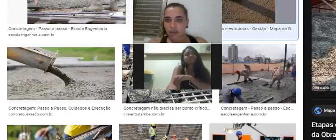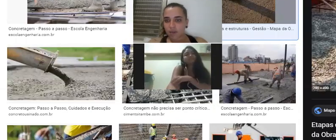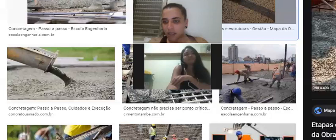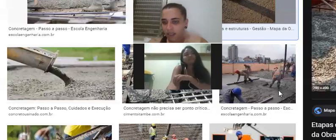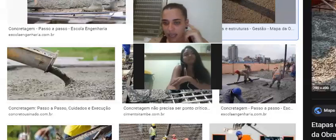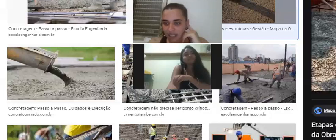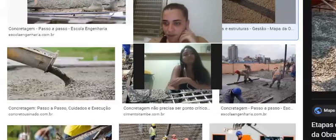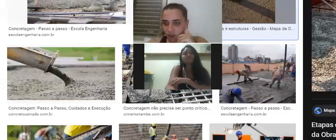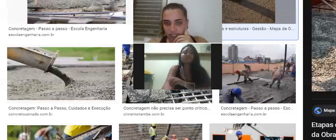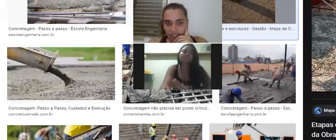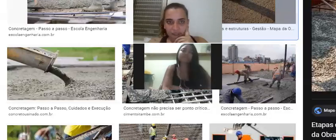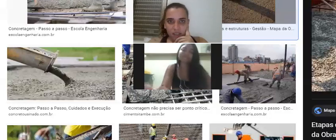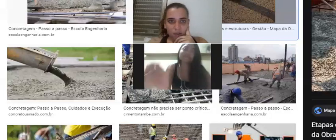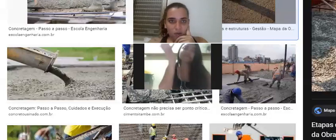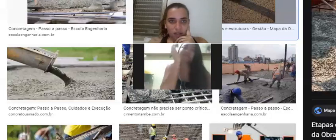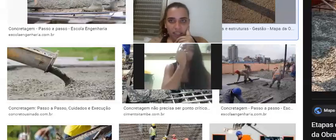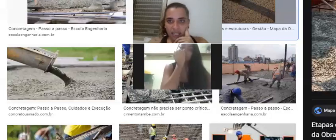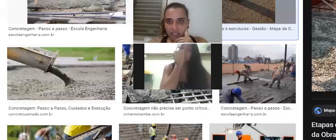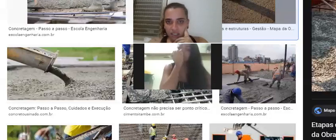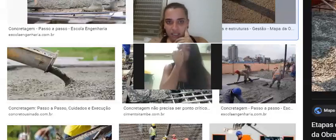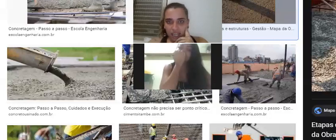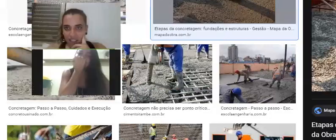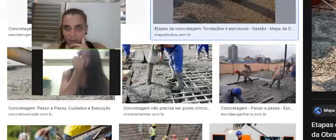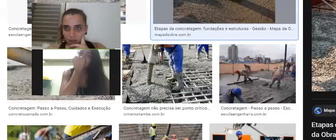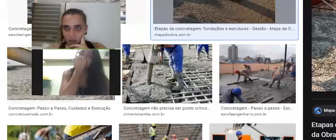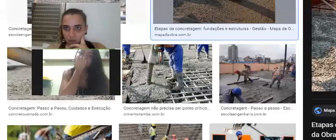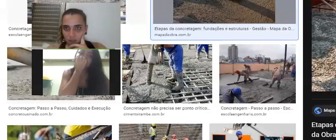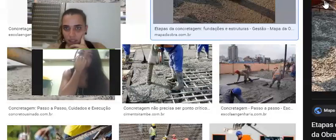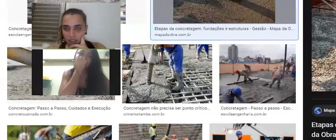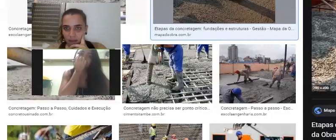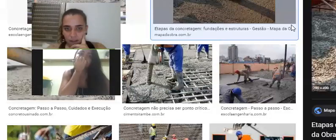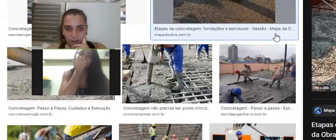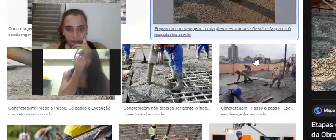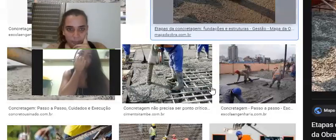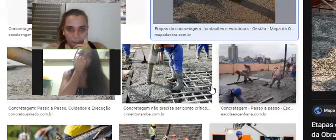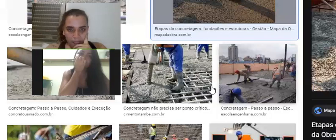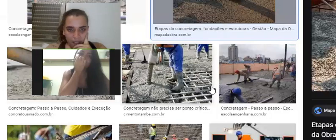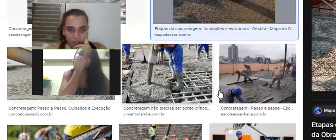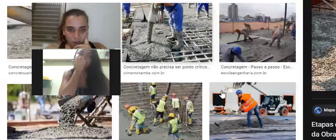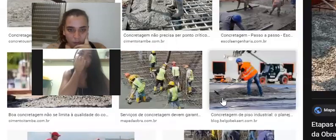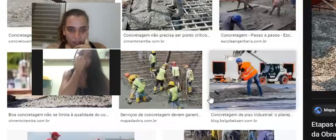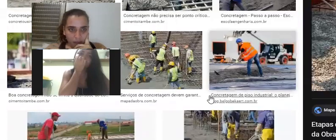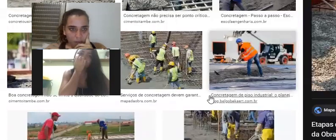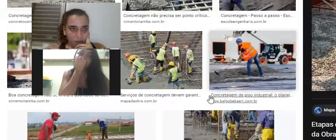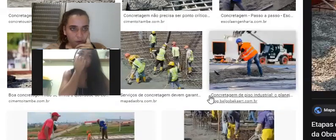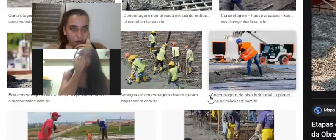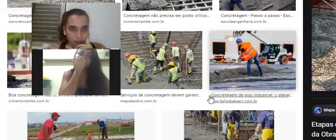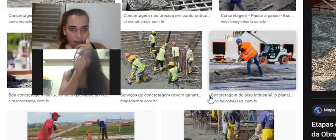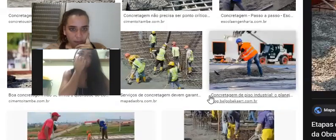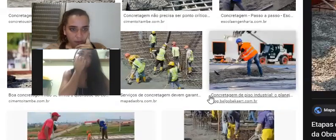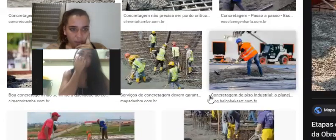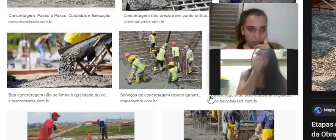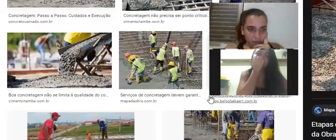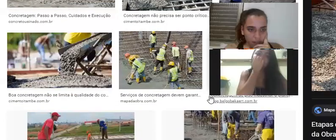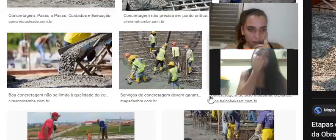Já. Essa foto aqui deve ser uma concretagem de laje, pelo que eu tô vendo aqui. Mas deixa eu ver uma que tem uma forma